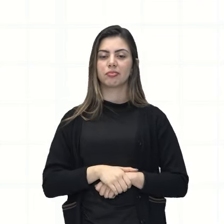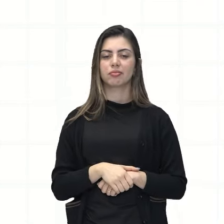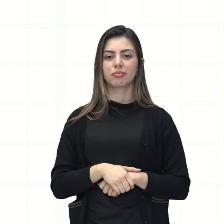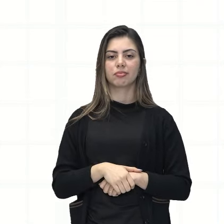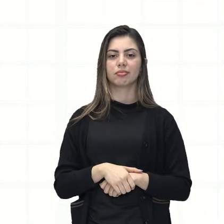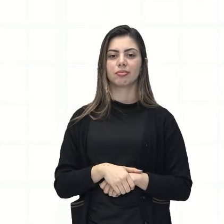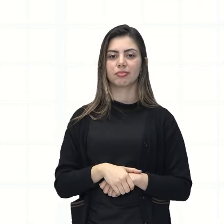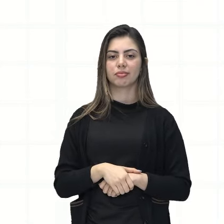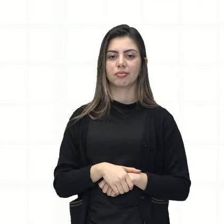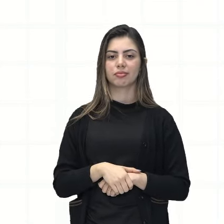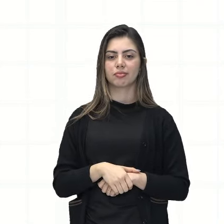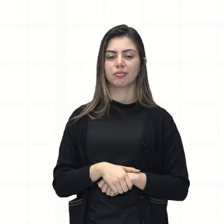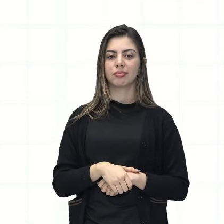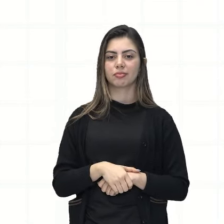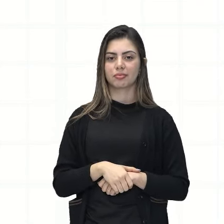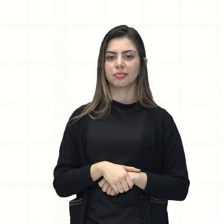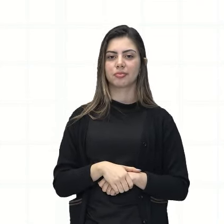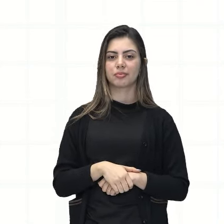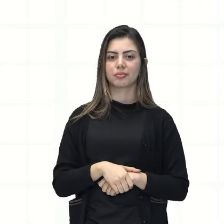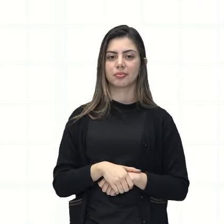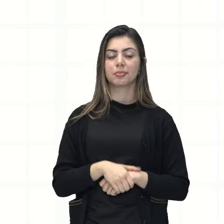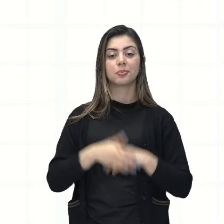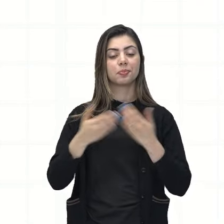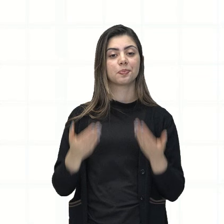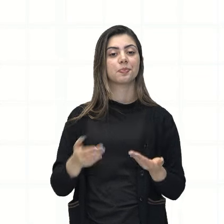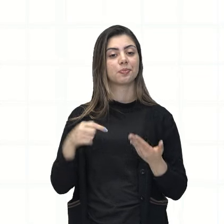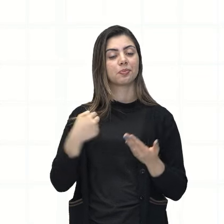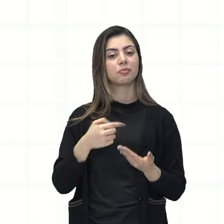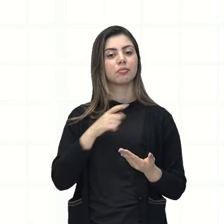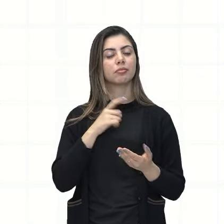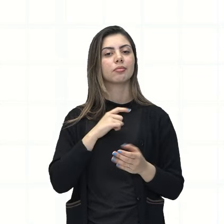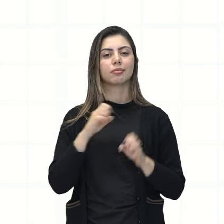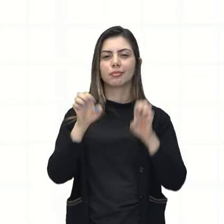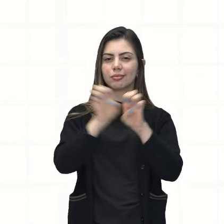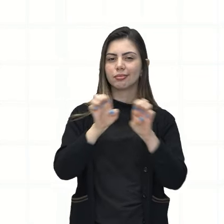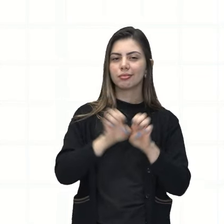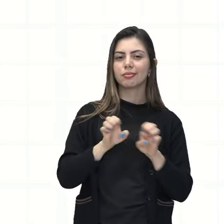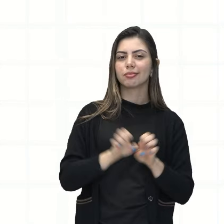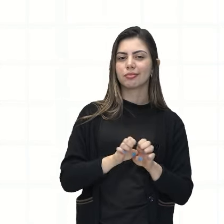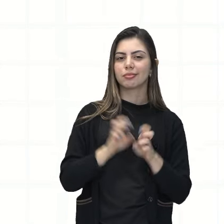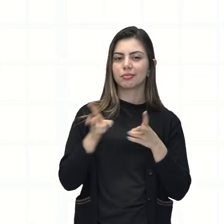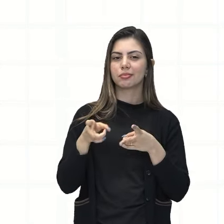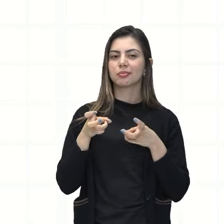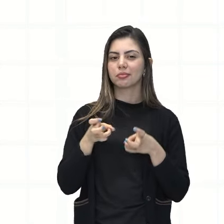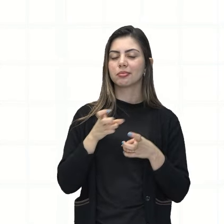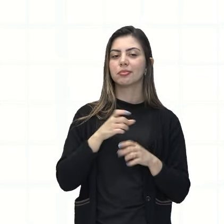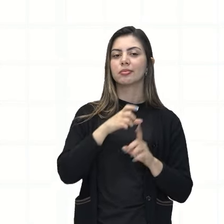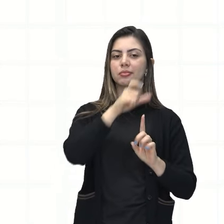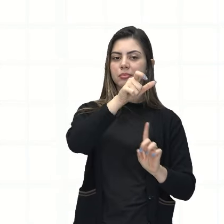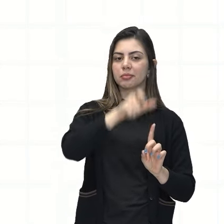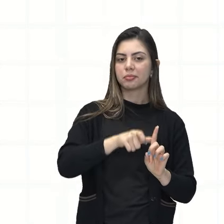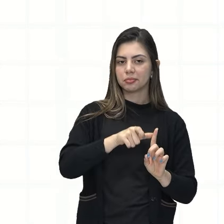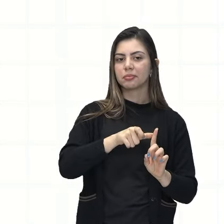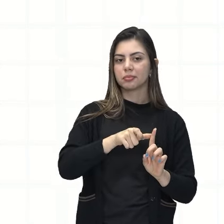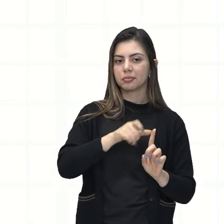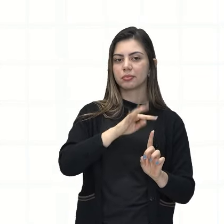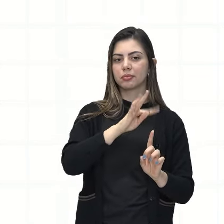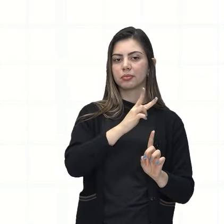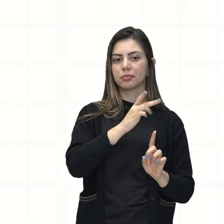breve. Soon. Então, aqui nós temos todos os elementos, né? The, que é o